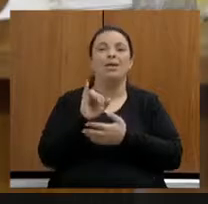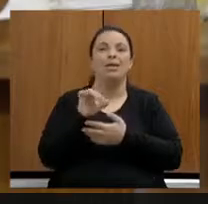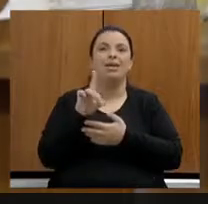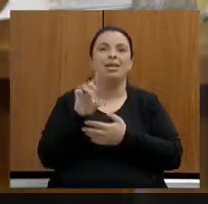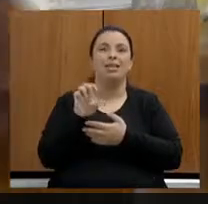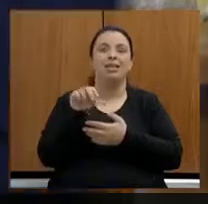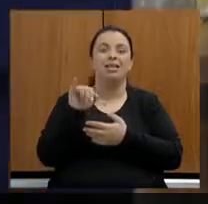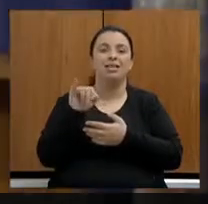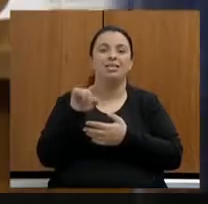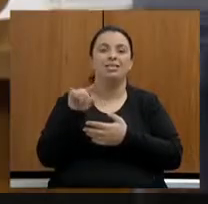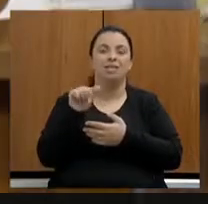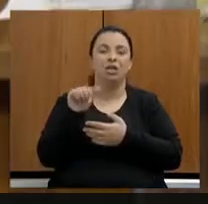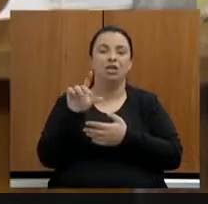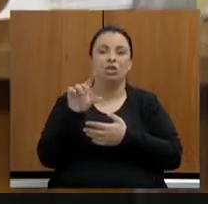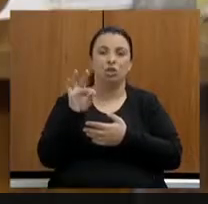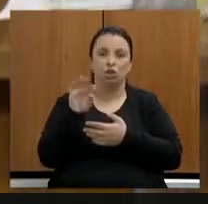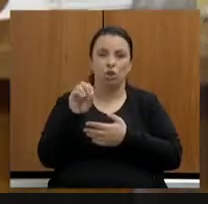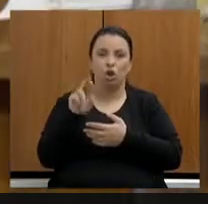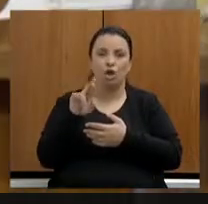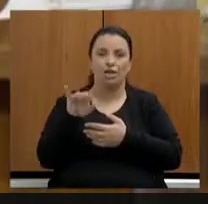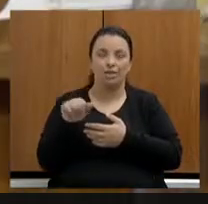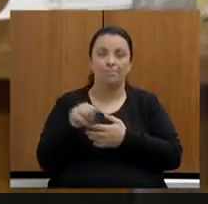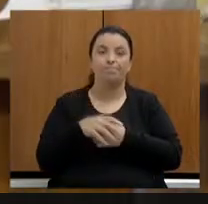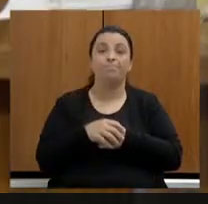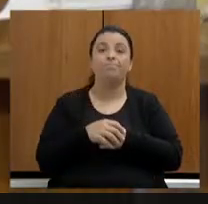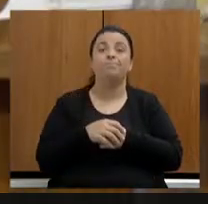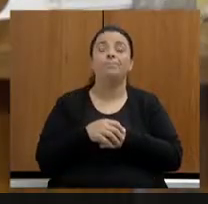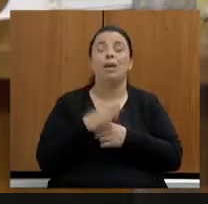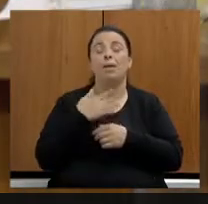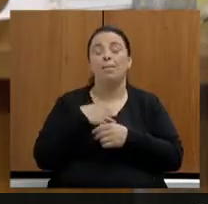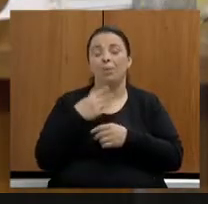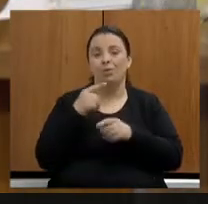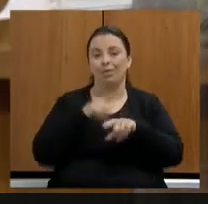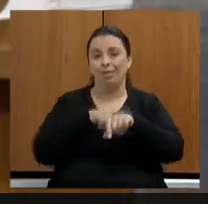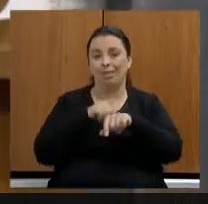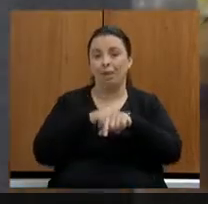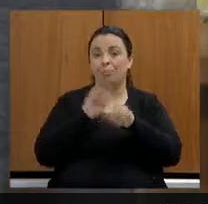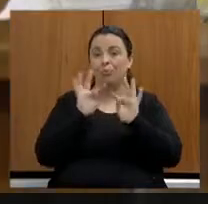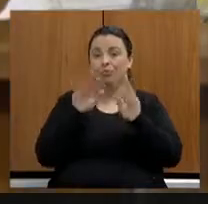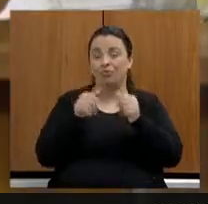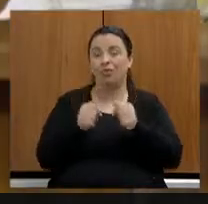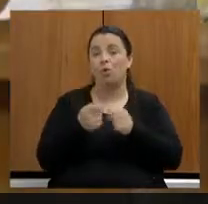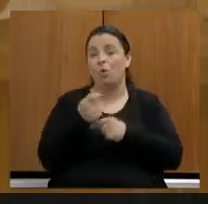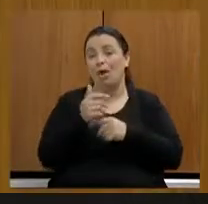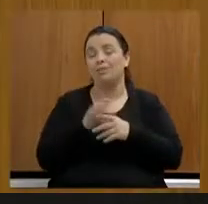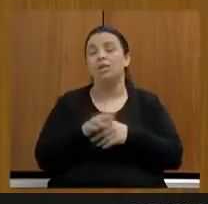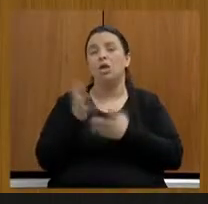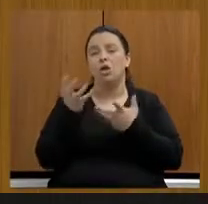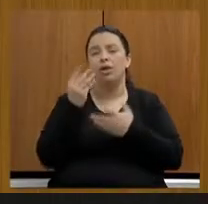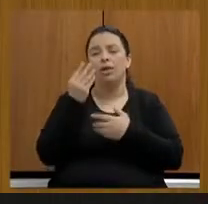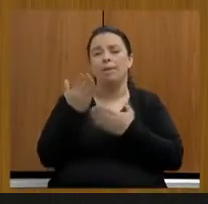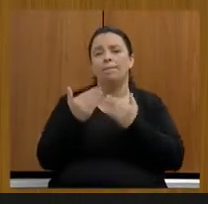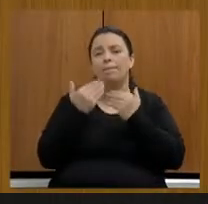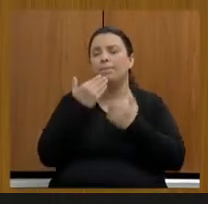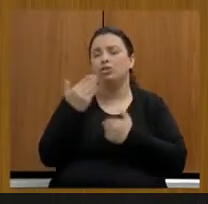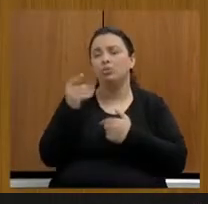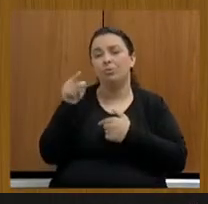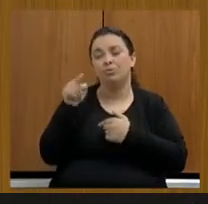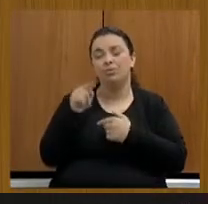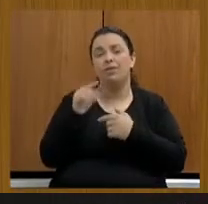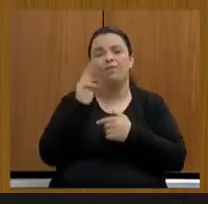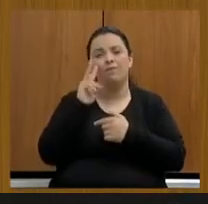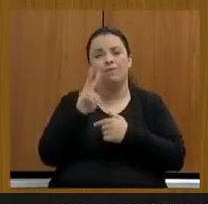já estão ultrapassando aqui os meus minutos é queria solicitar a deputada que verificasse no site da secretaria de fazenda